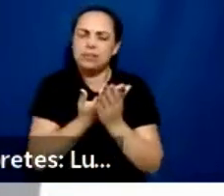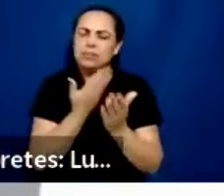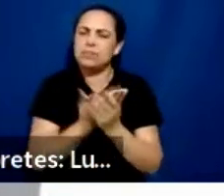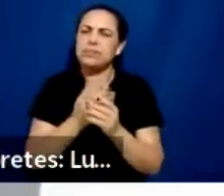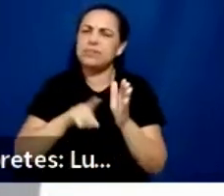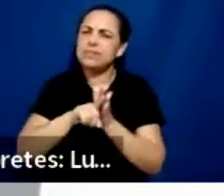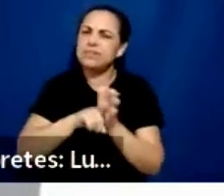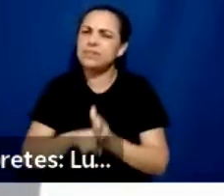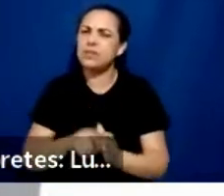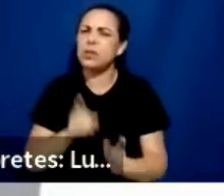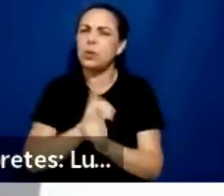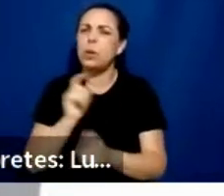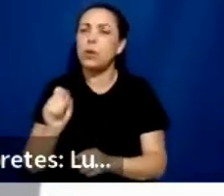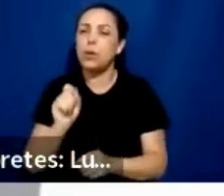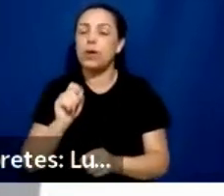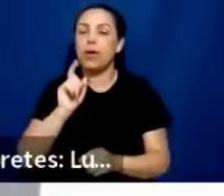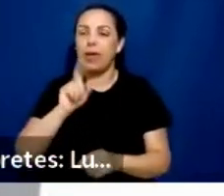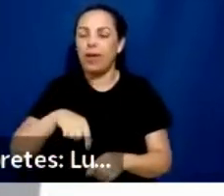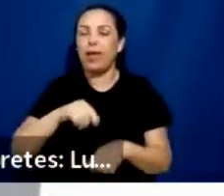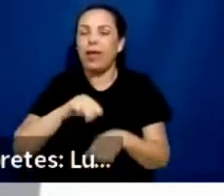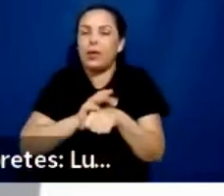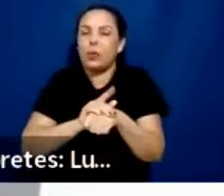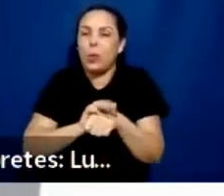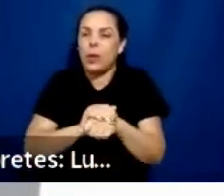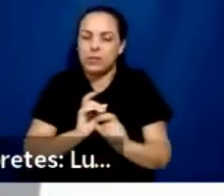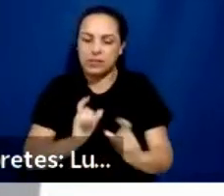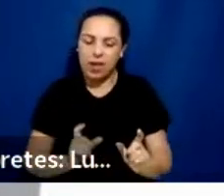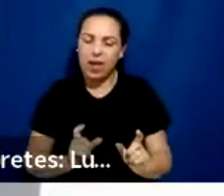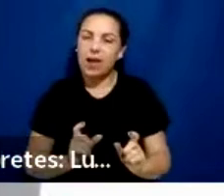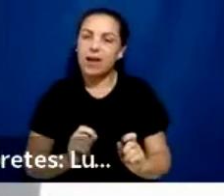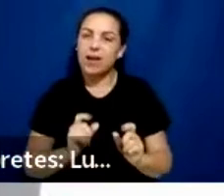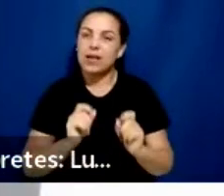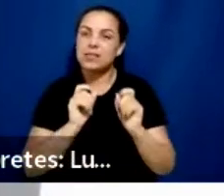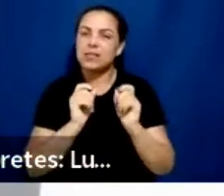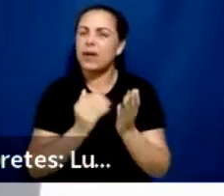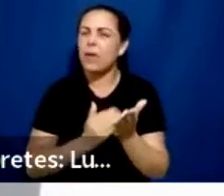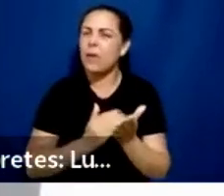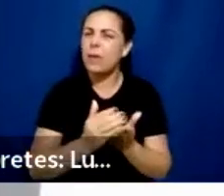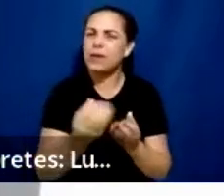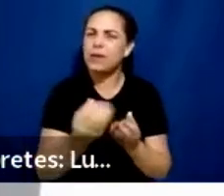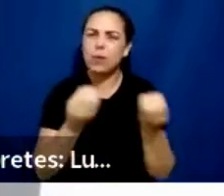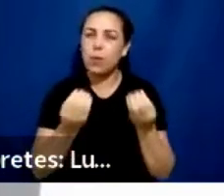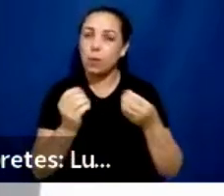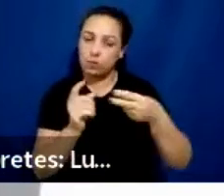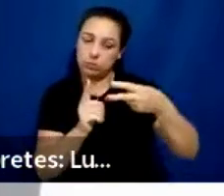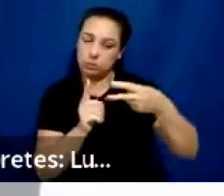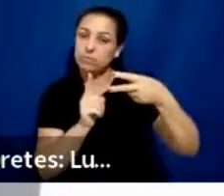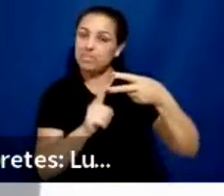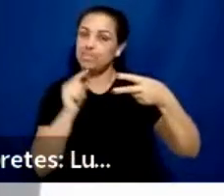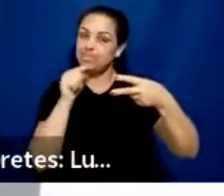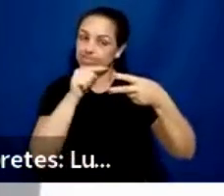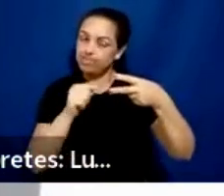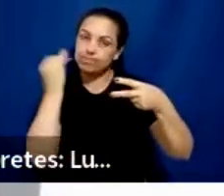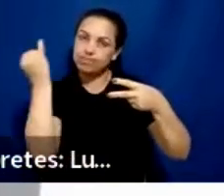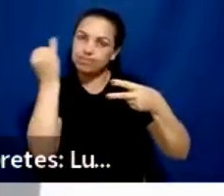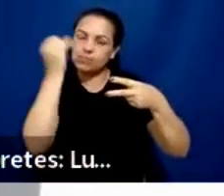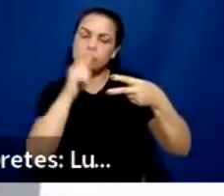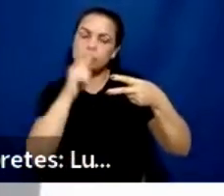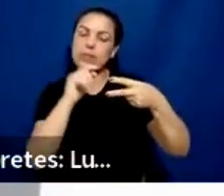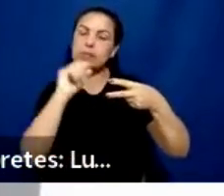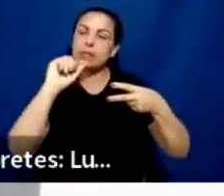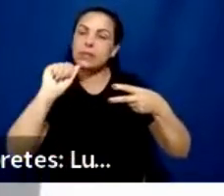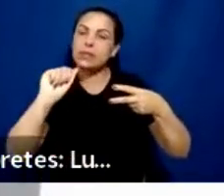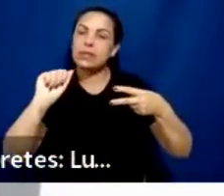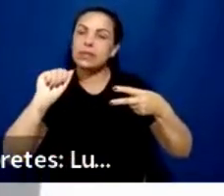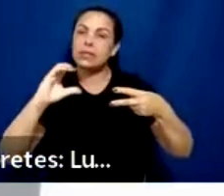ele demonstrou que todas as formas de câncer se desenvolvem em duas condições básicas: a acidose, que é a